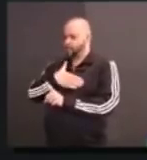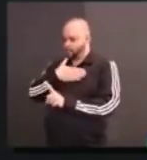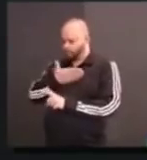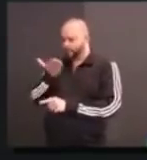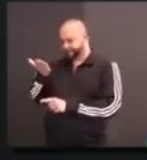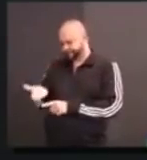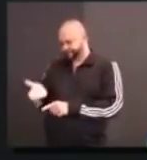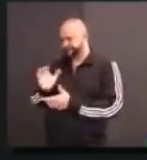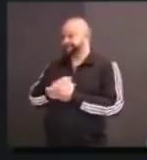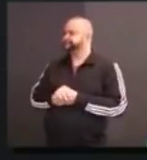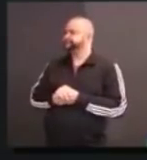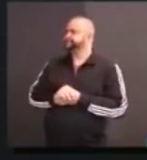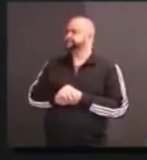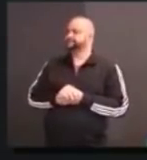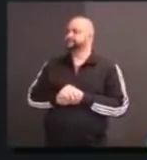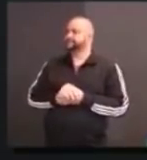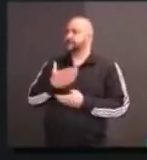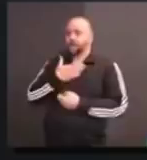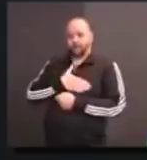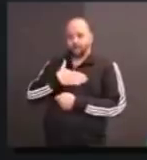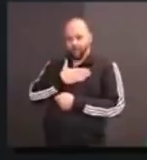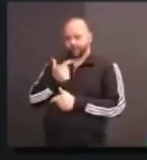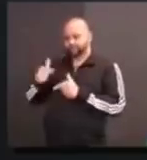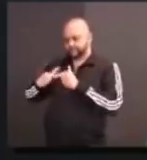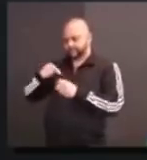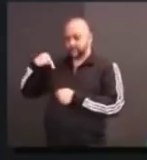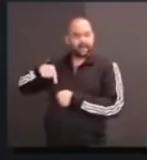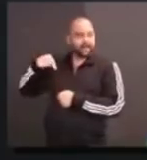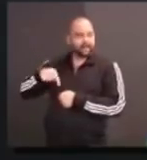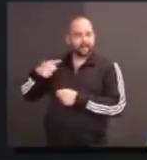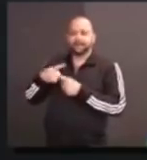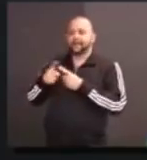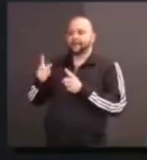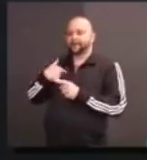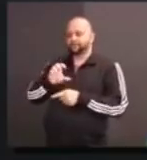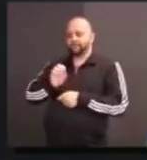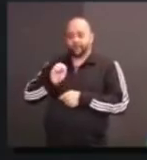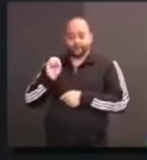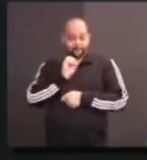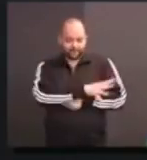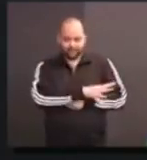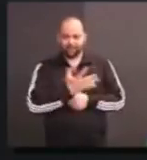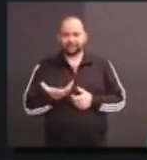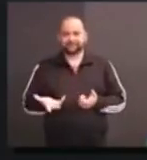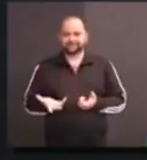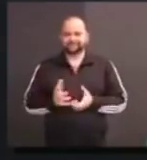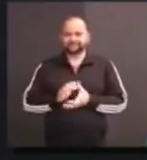senhor, gosto muito de trabalhar aqui, mas eu estou indo embora.